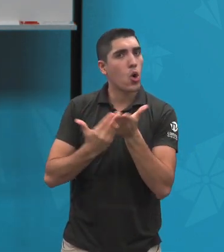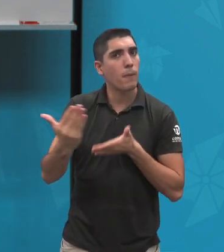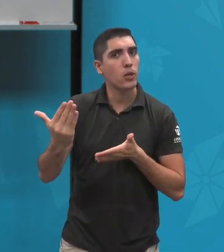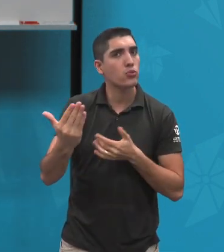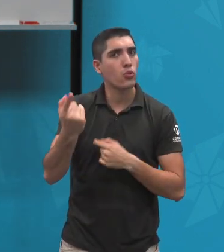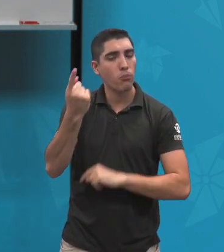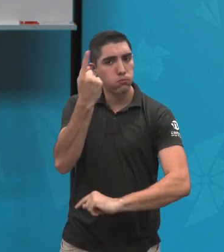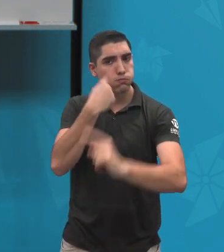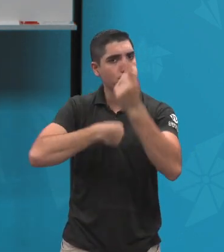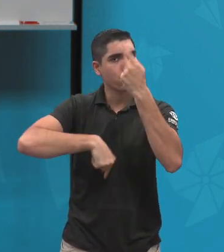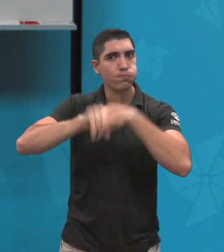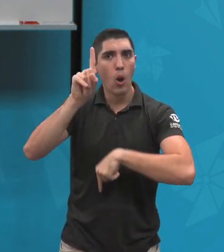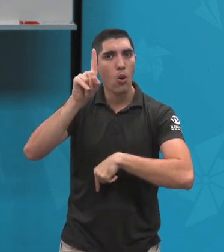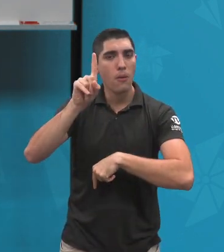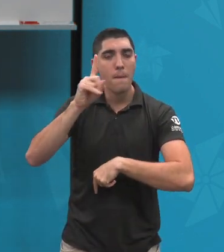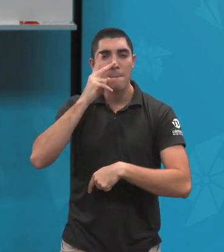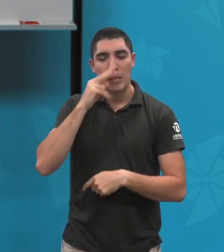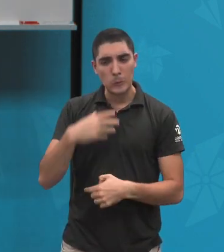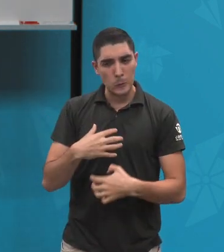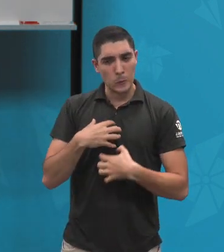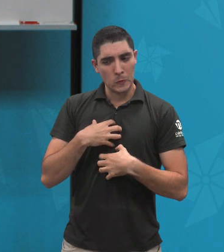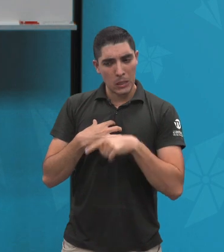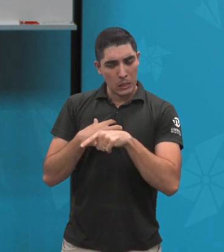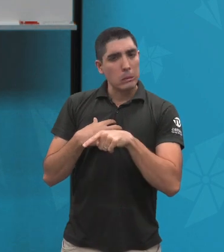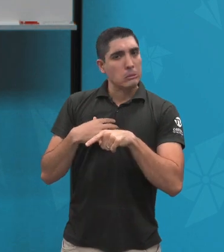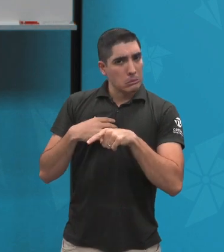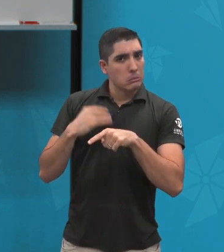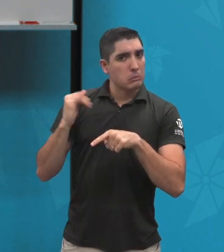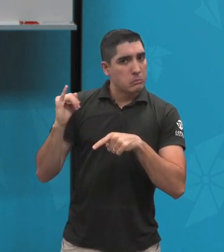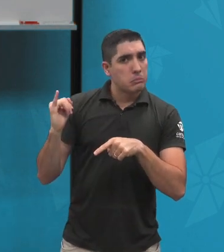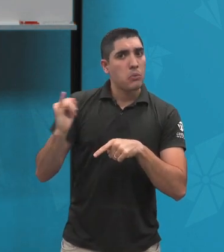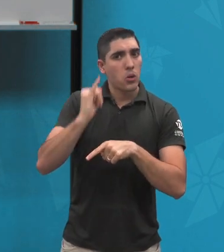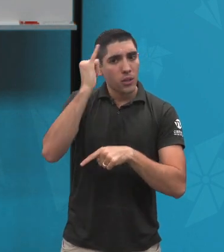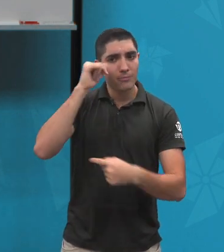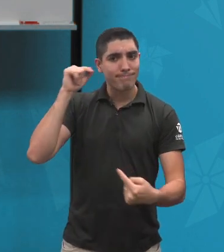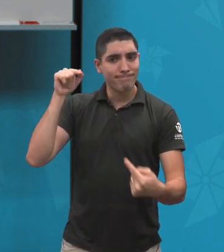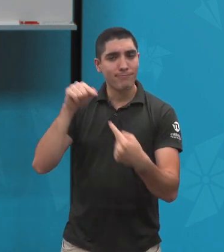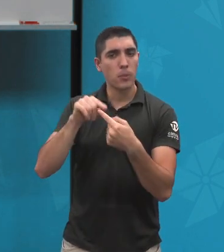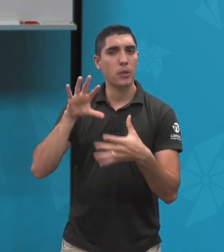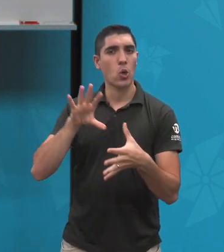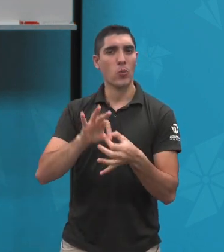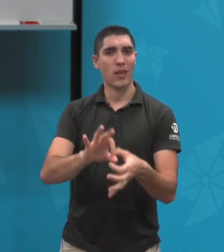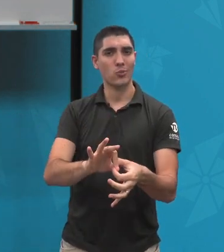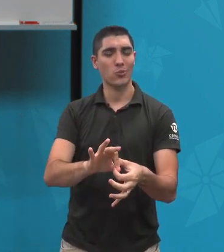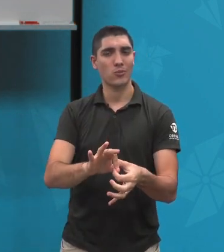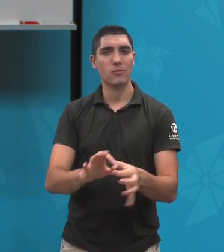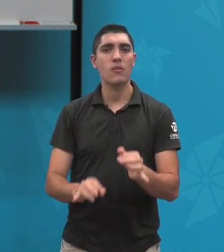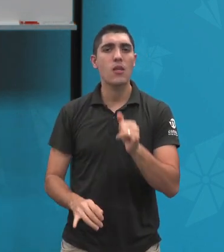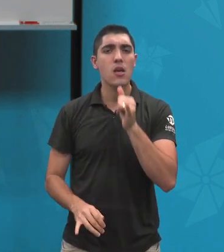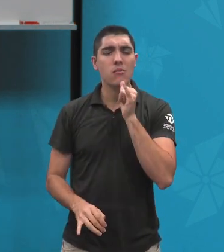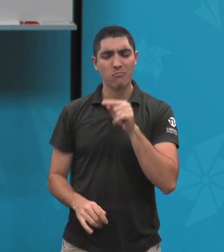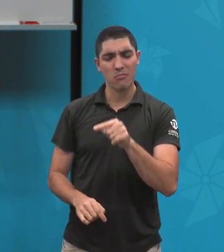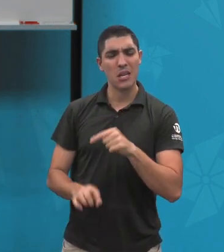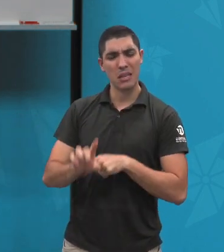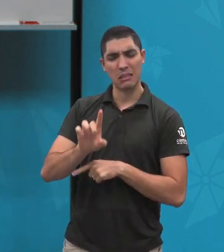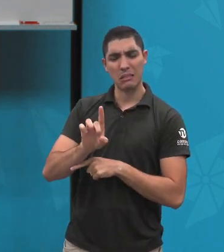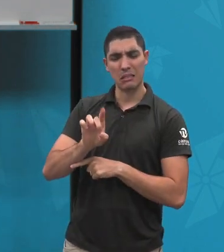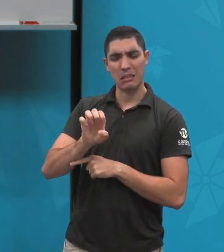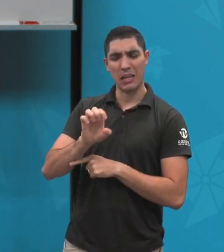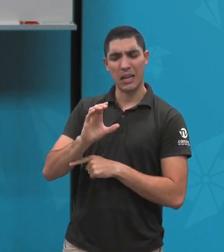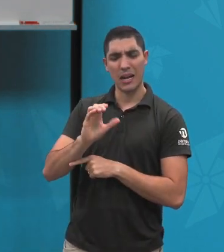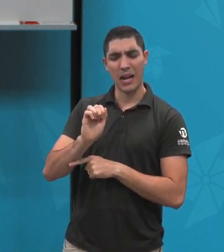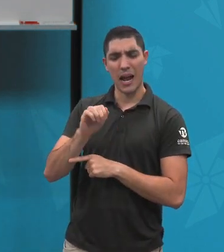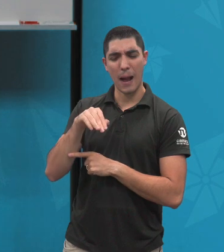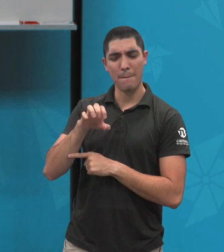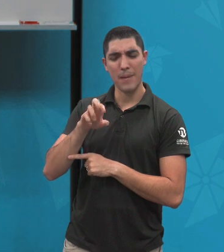uma importância, eu acho que ainda maior em função desse contexto. Né? O que é o Decameron? Vocês vão